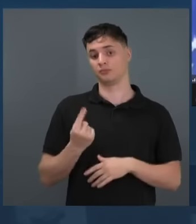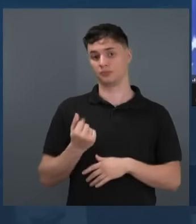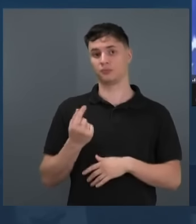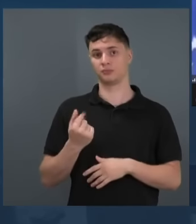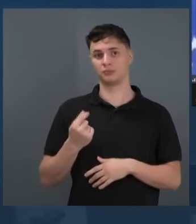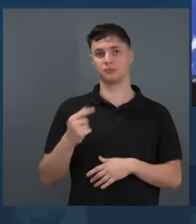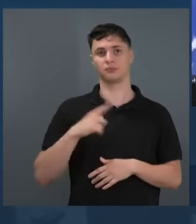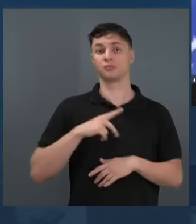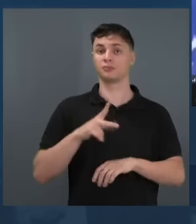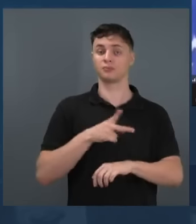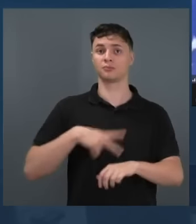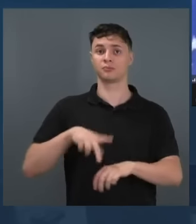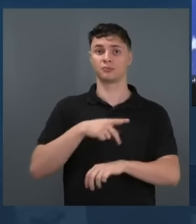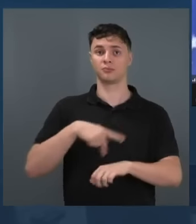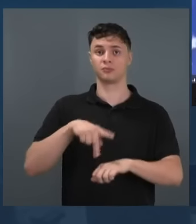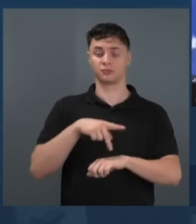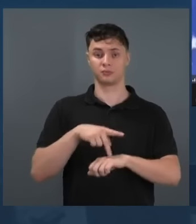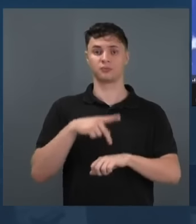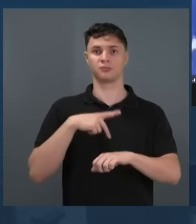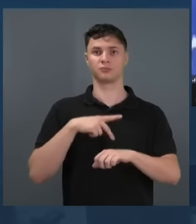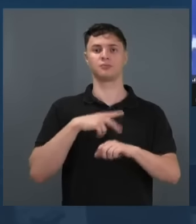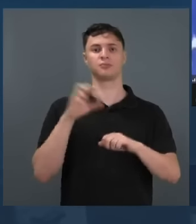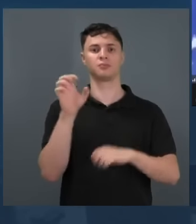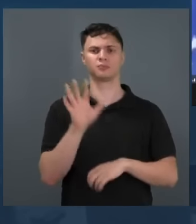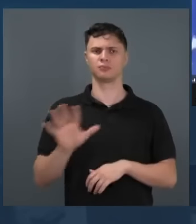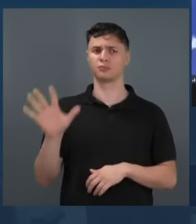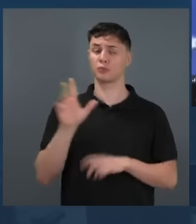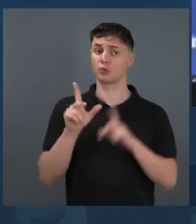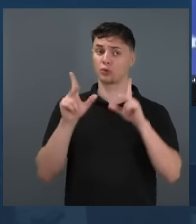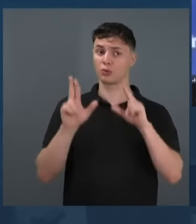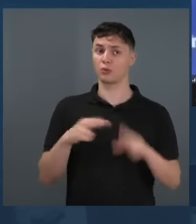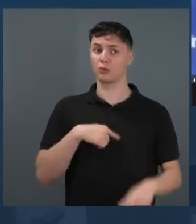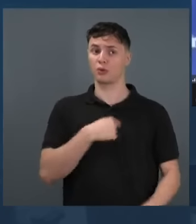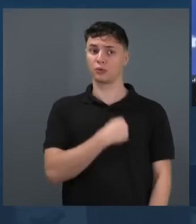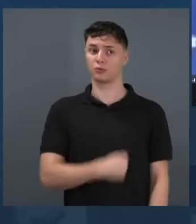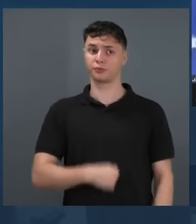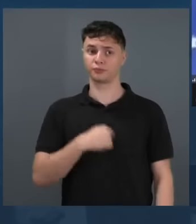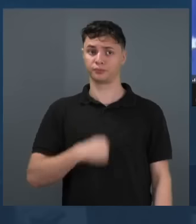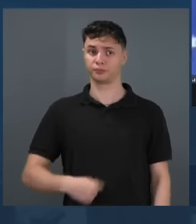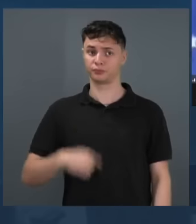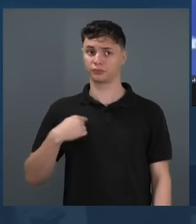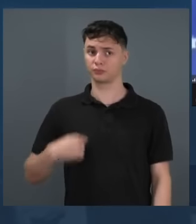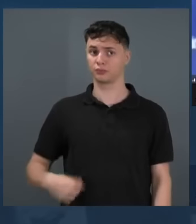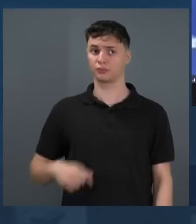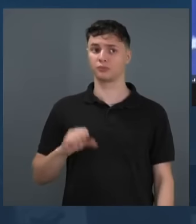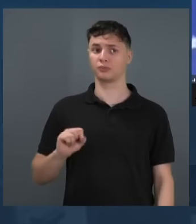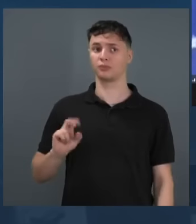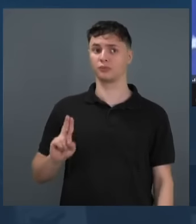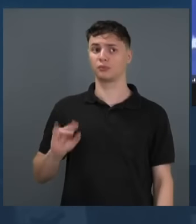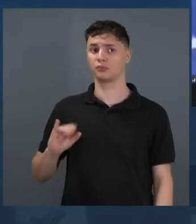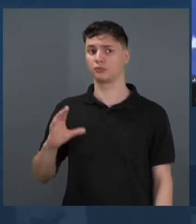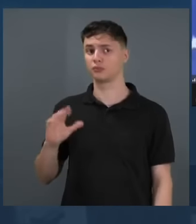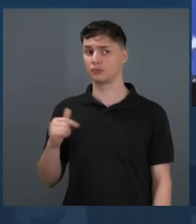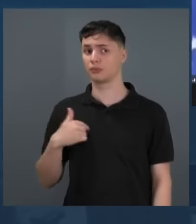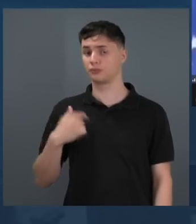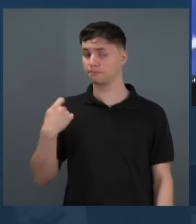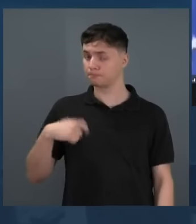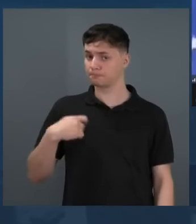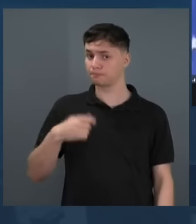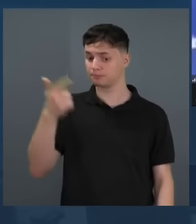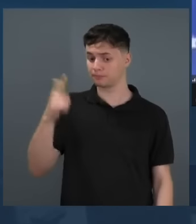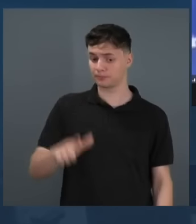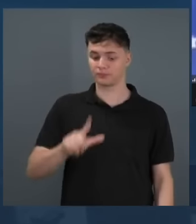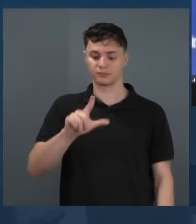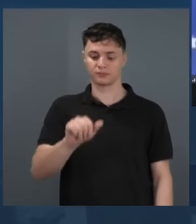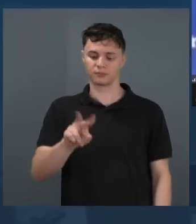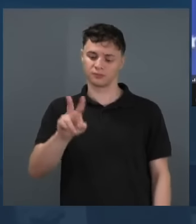de países europeus como a Suíça. Eu preciso repetir, a Lava